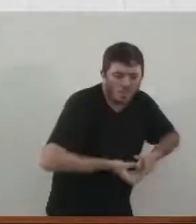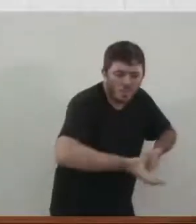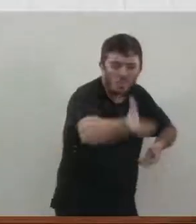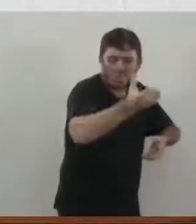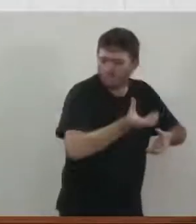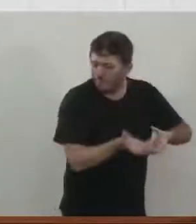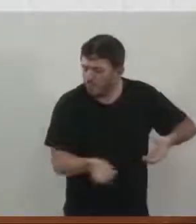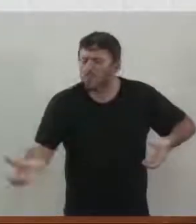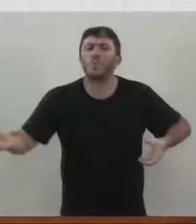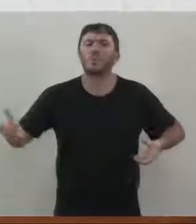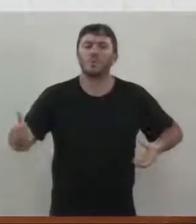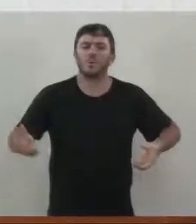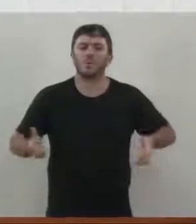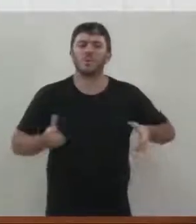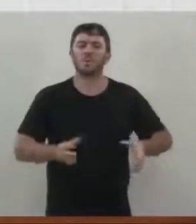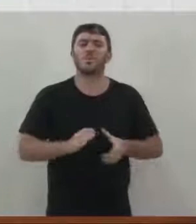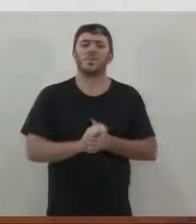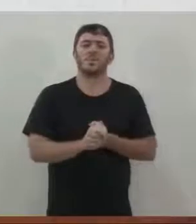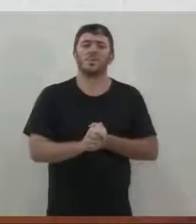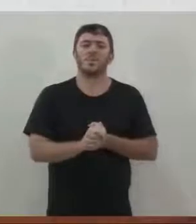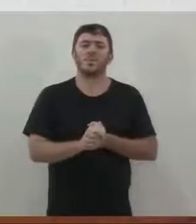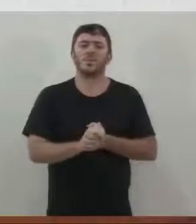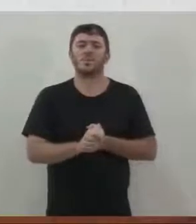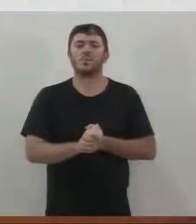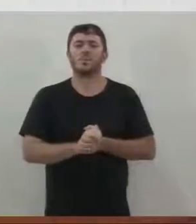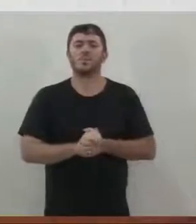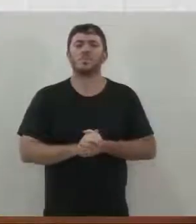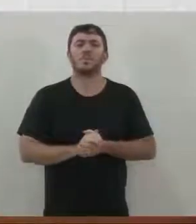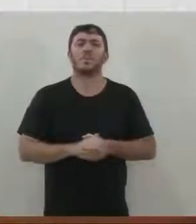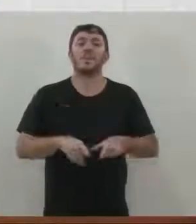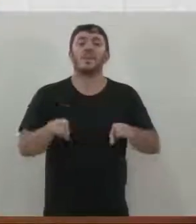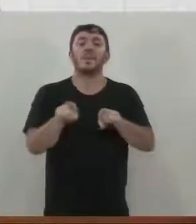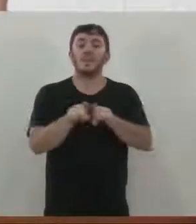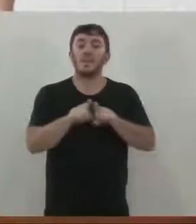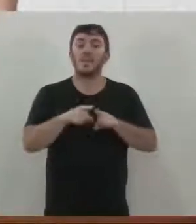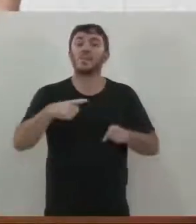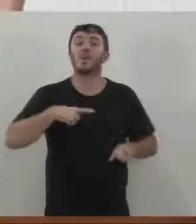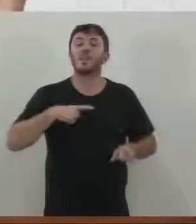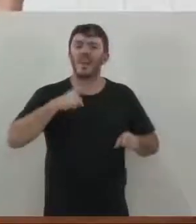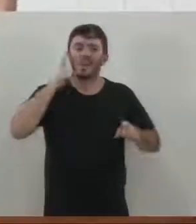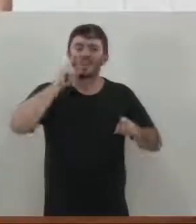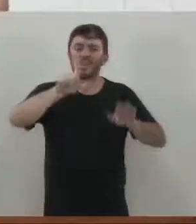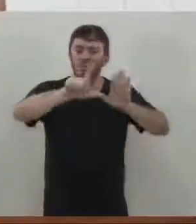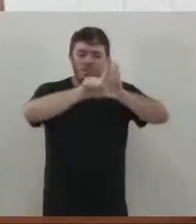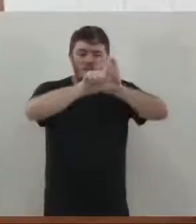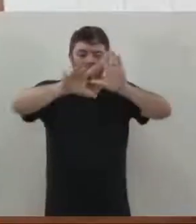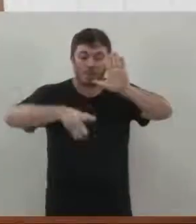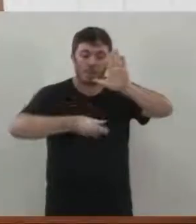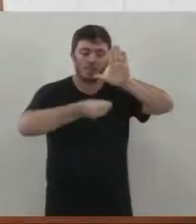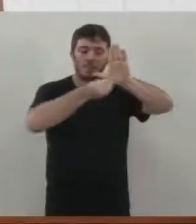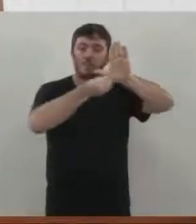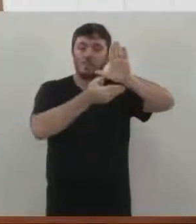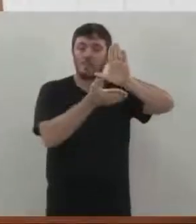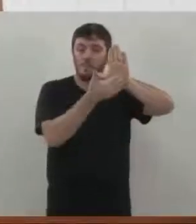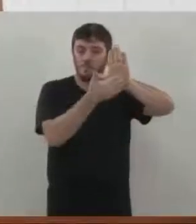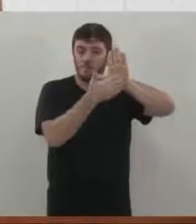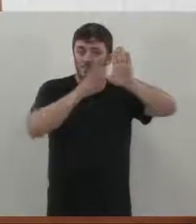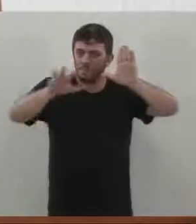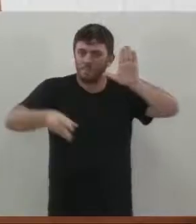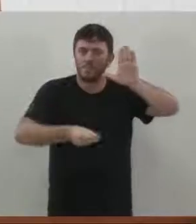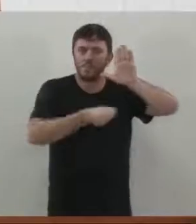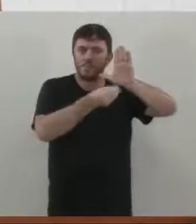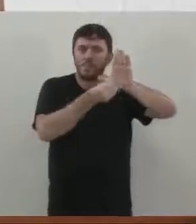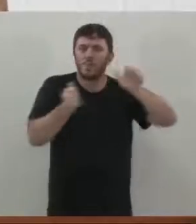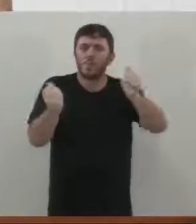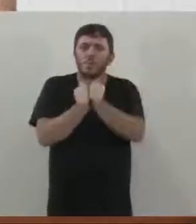nossa reivindicação. Também tem, senhor presidente, através de emenda impositiva, também com colaboração de alguns vereadores,